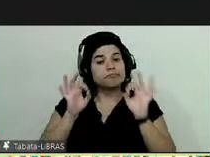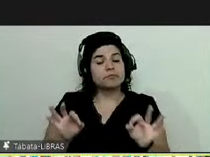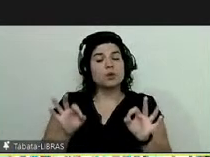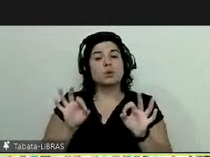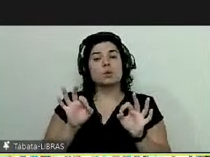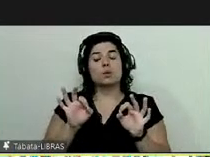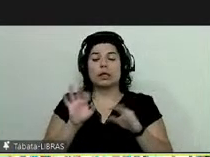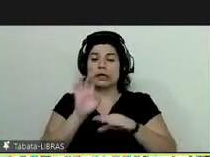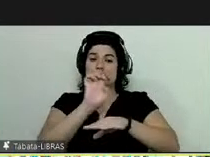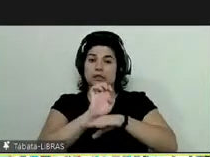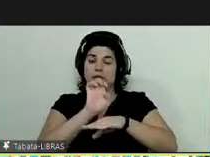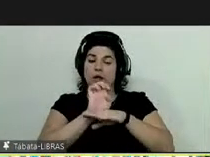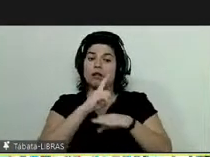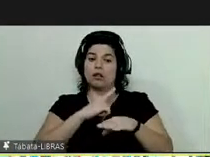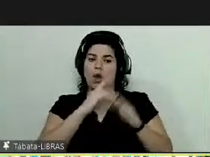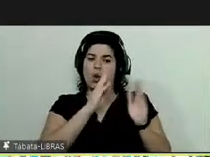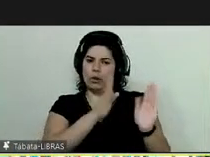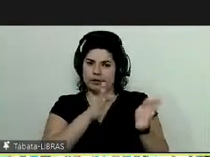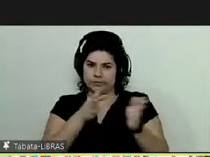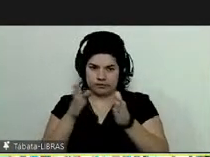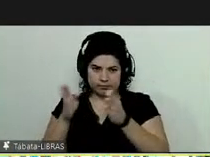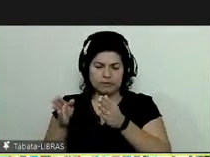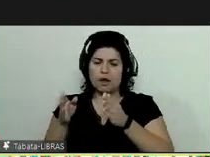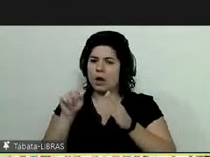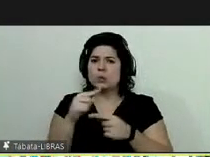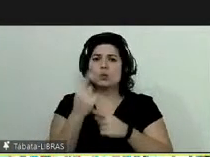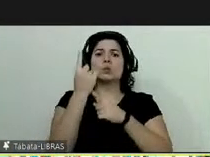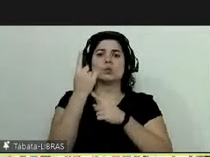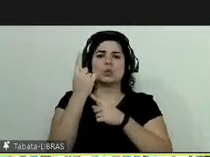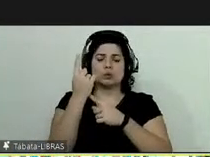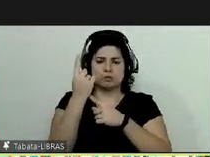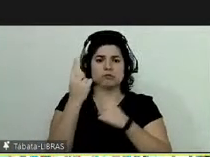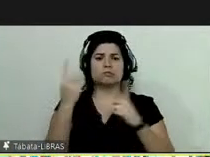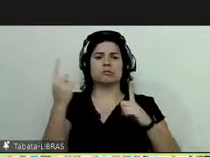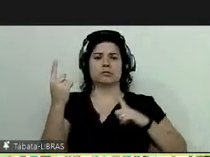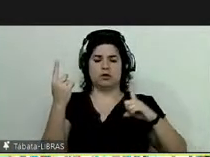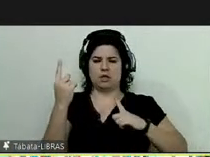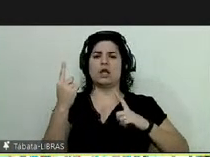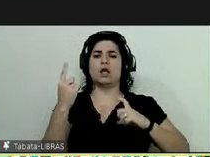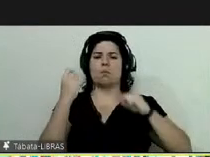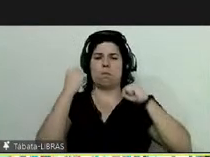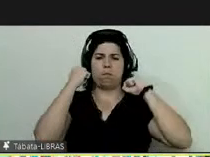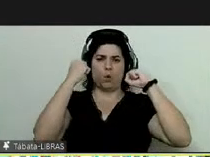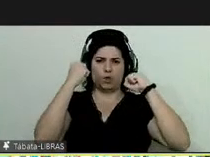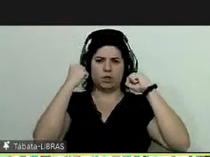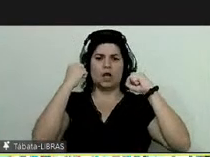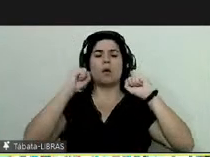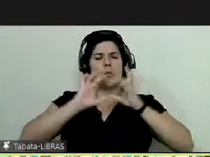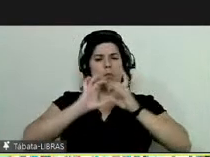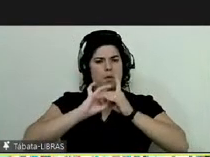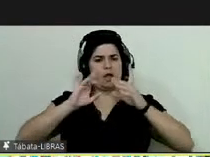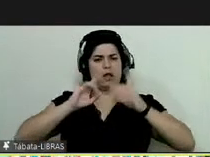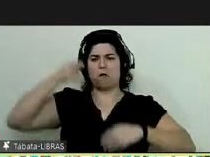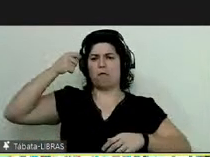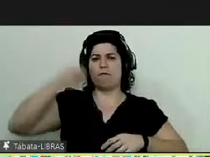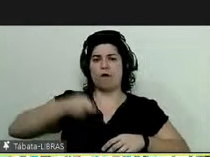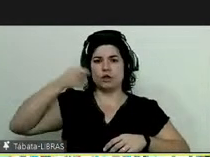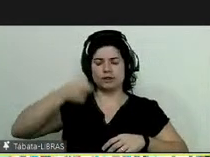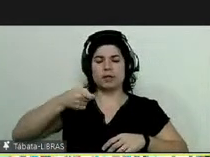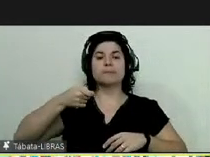esse estado como organização é o único que está legitimado a poder fazer o uso livre da força